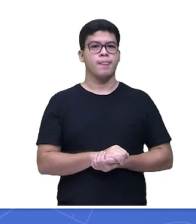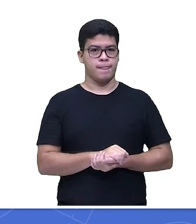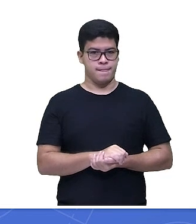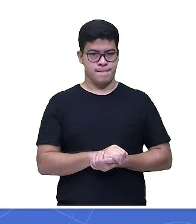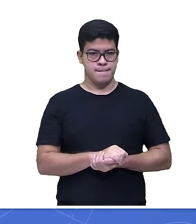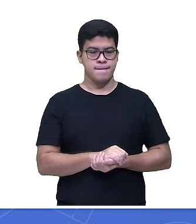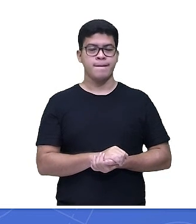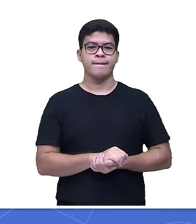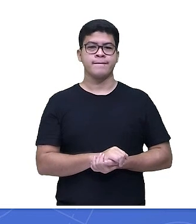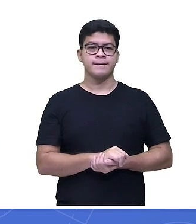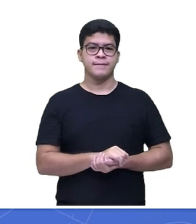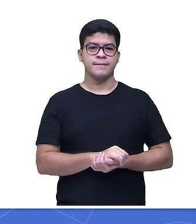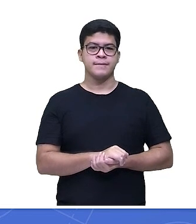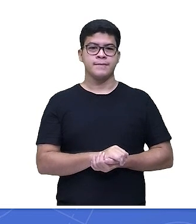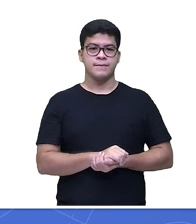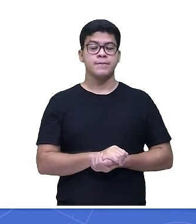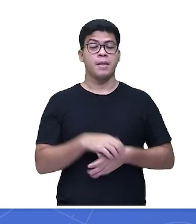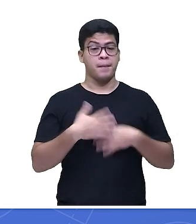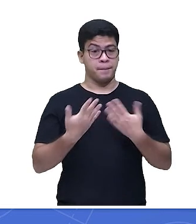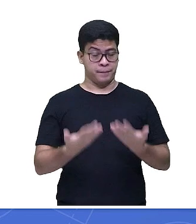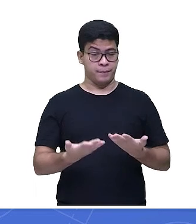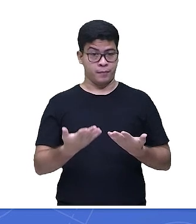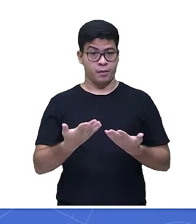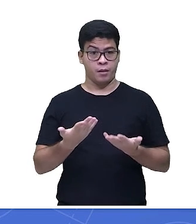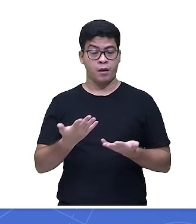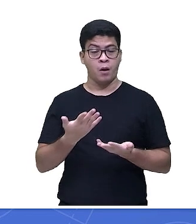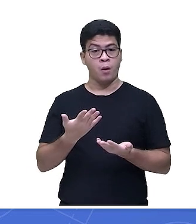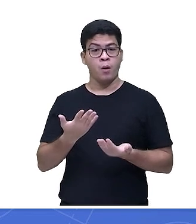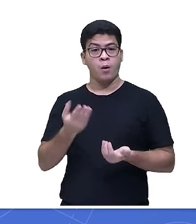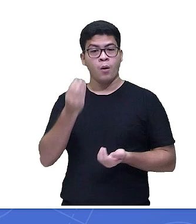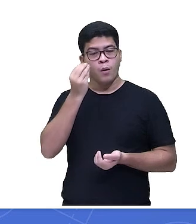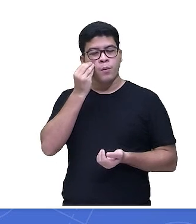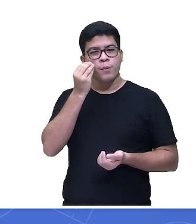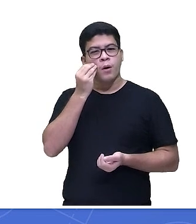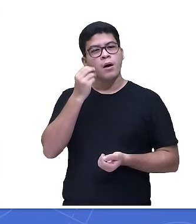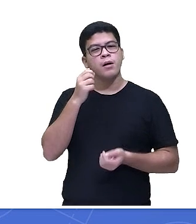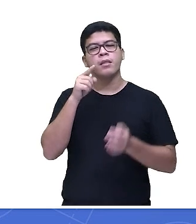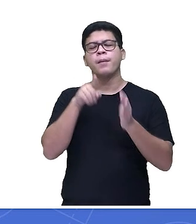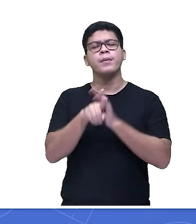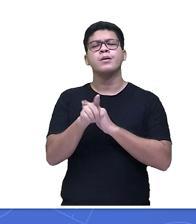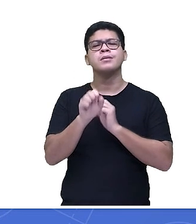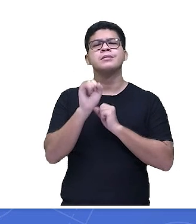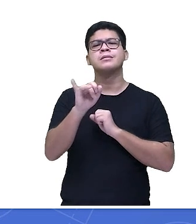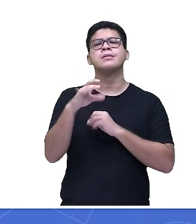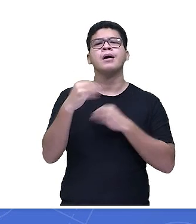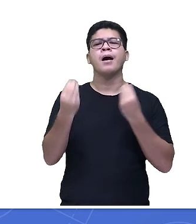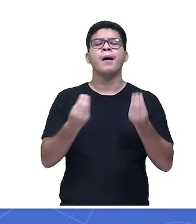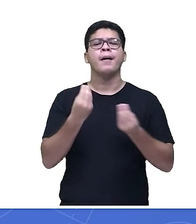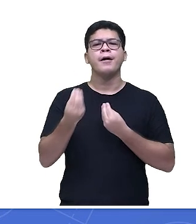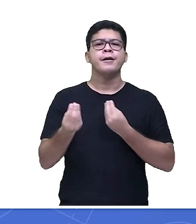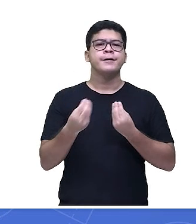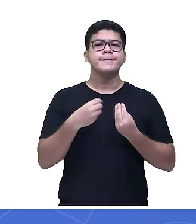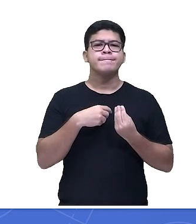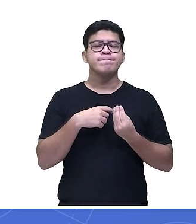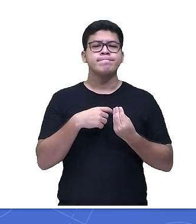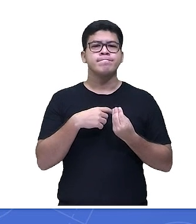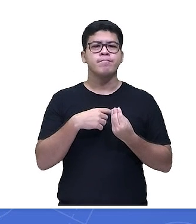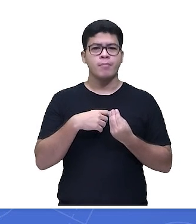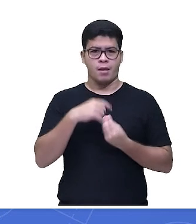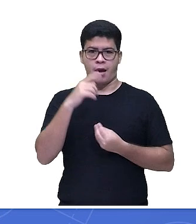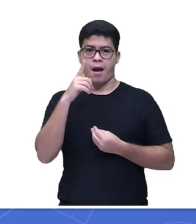tá? Então, nós temos aí, né? Ele está perguntando se a